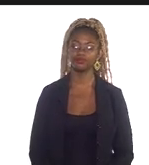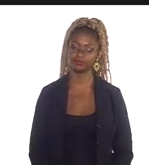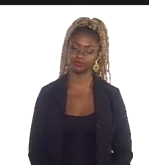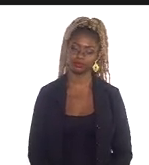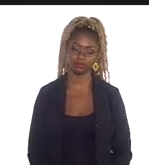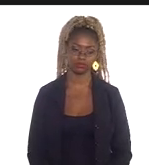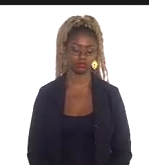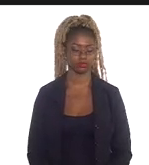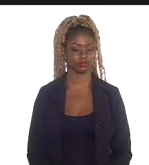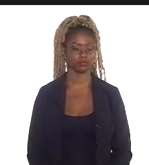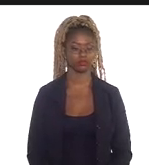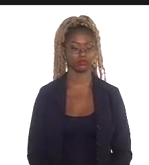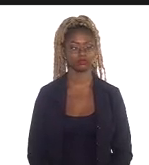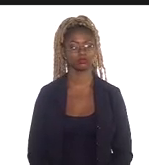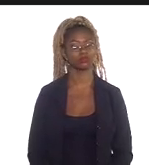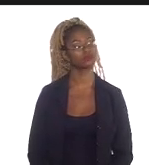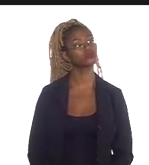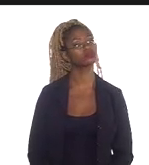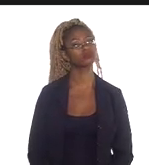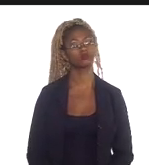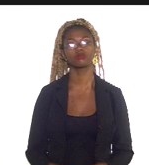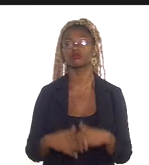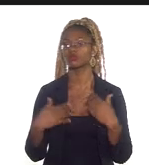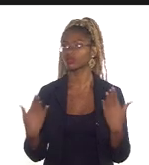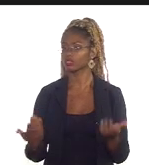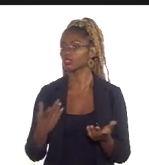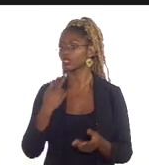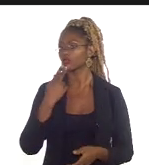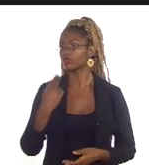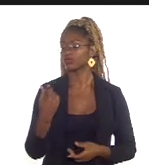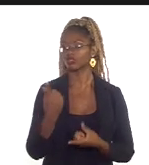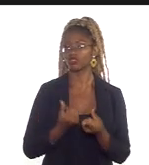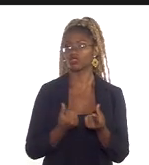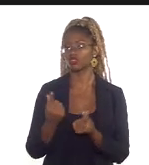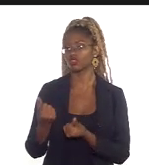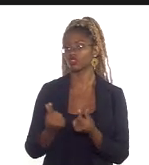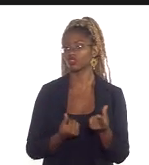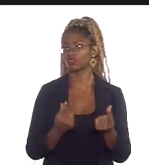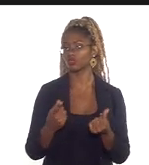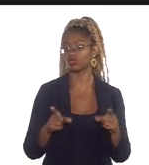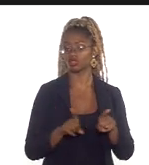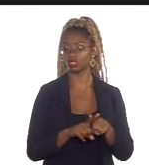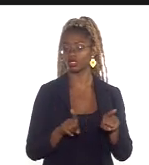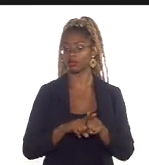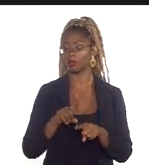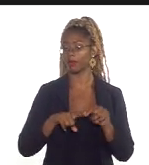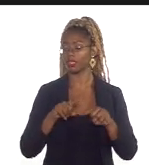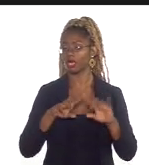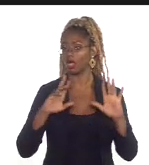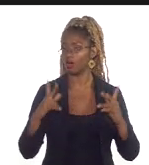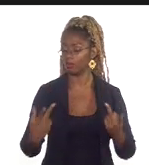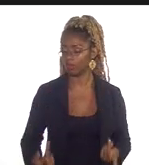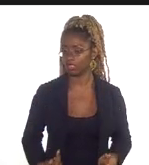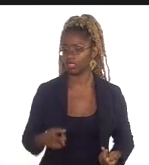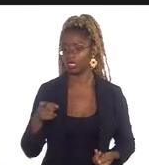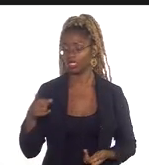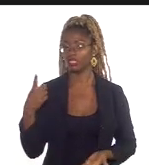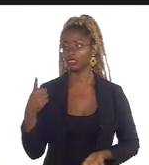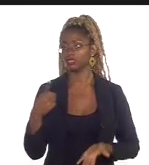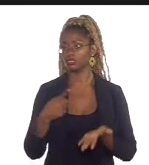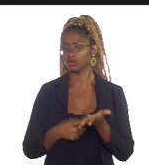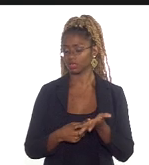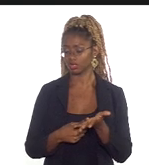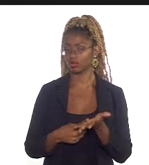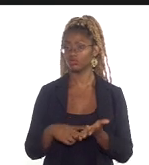Bom, em relação a recursos financeiros e recursos humanos, esse acordo, ele